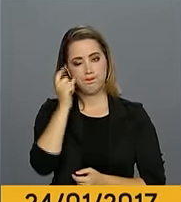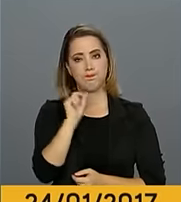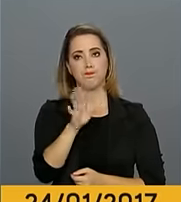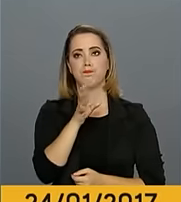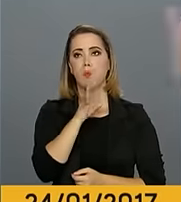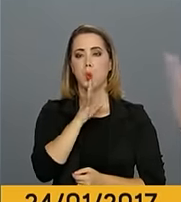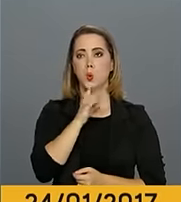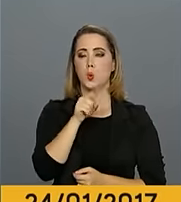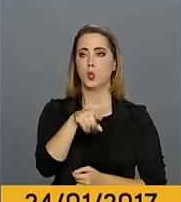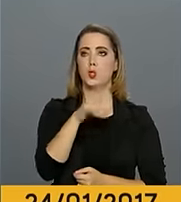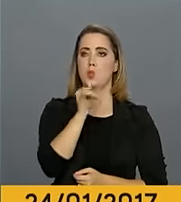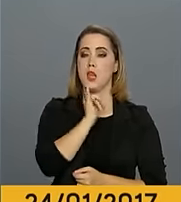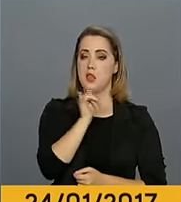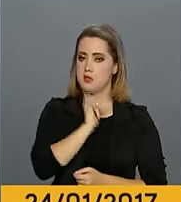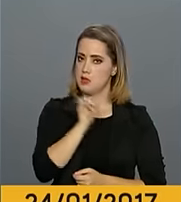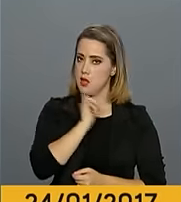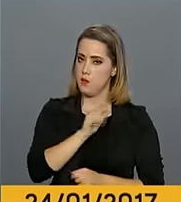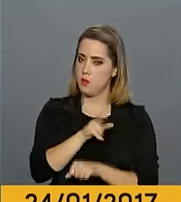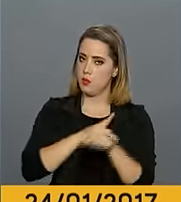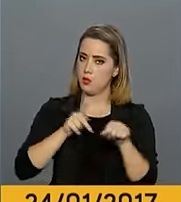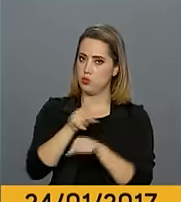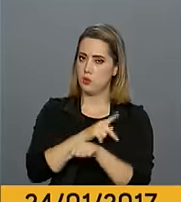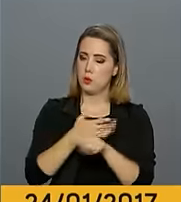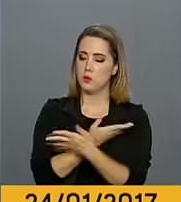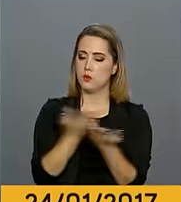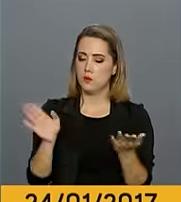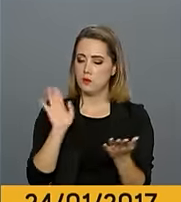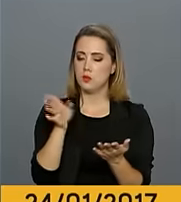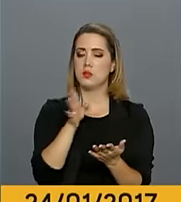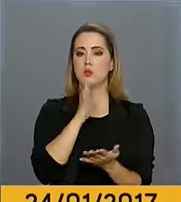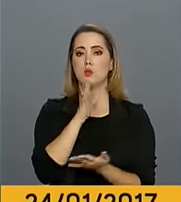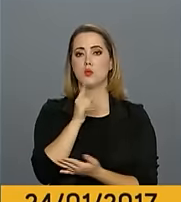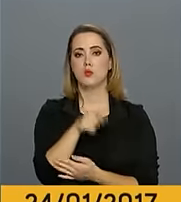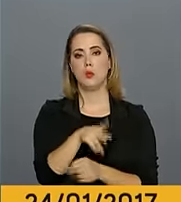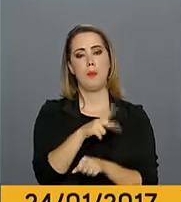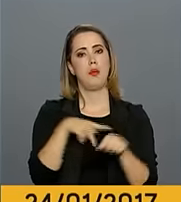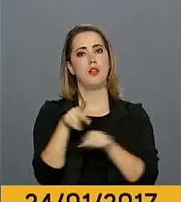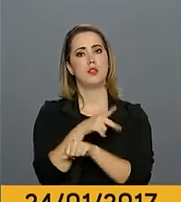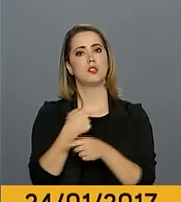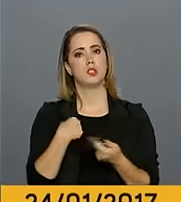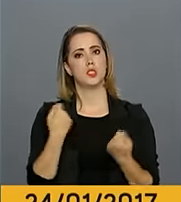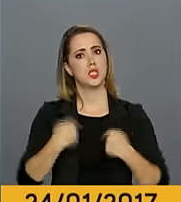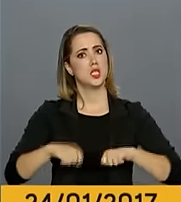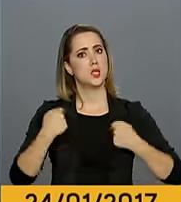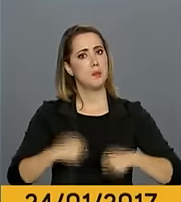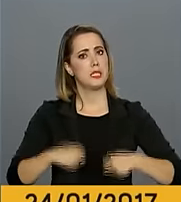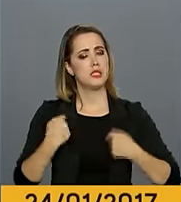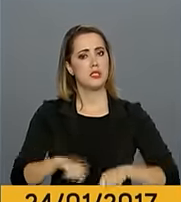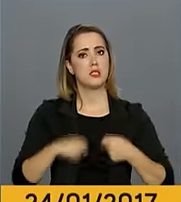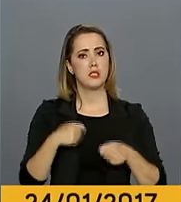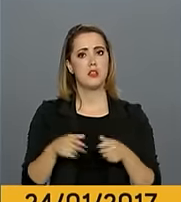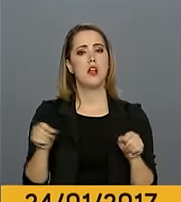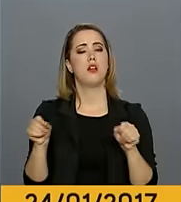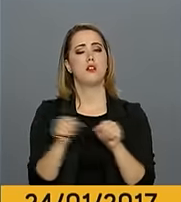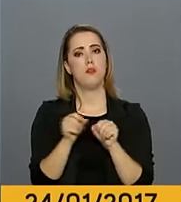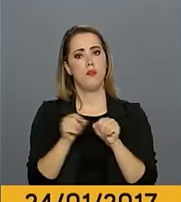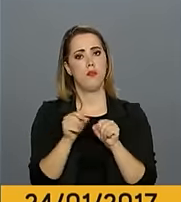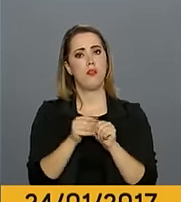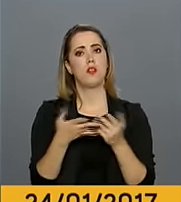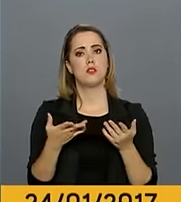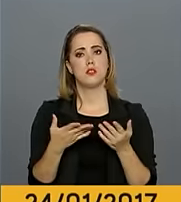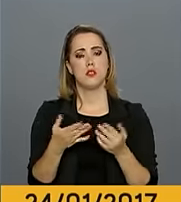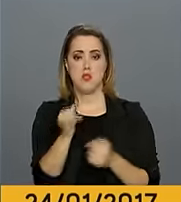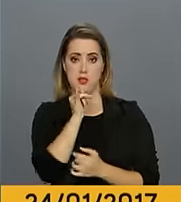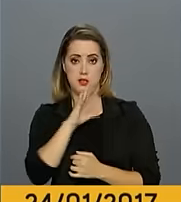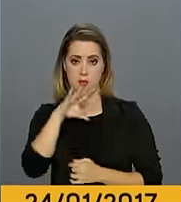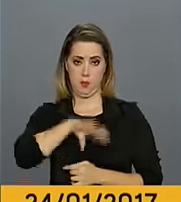países, né, os senhores conhecem tanto melhor que eu, de países que foram obrigados a fazê-la, ainda recentemente em Portugal. O